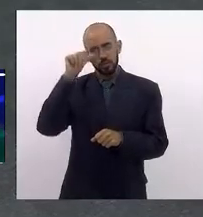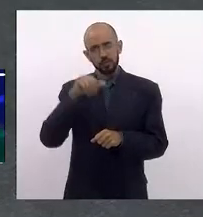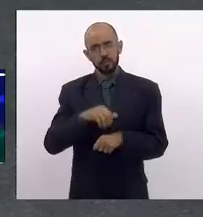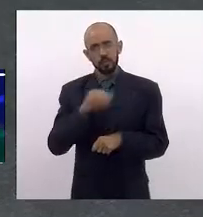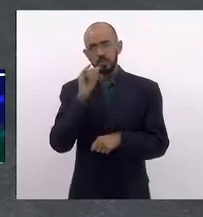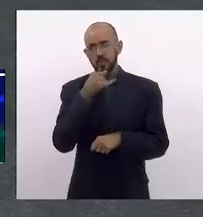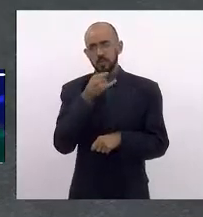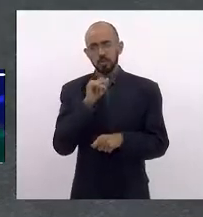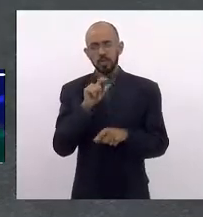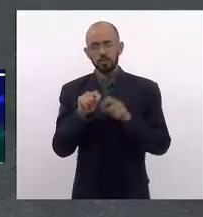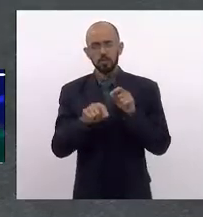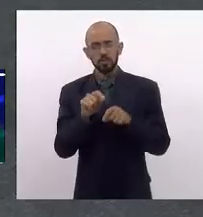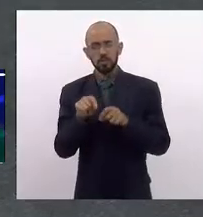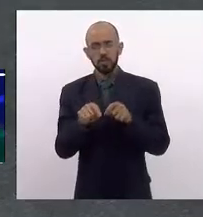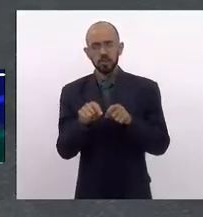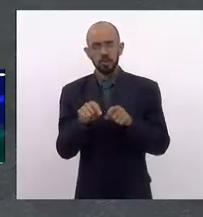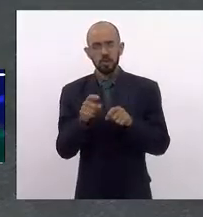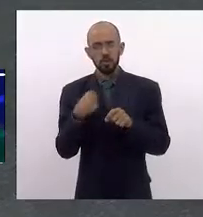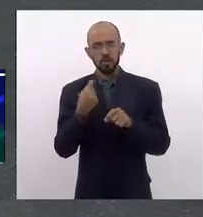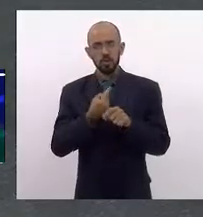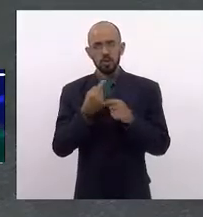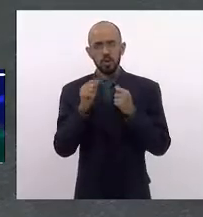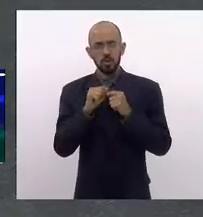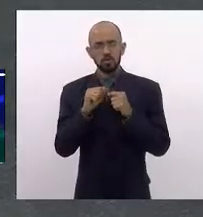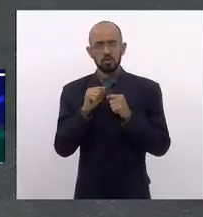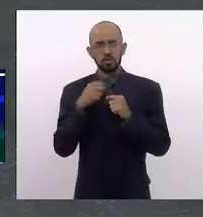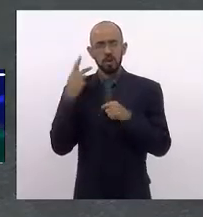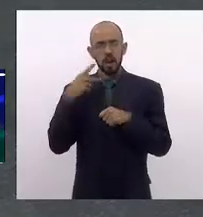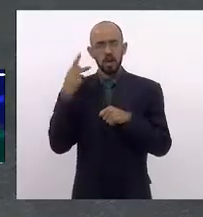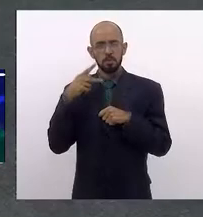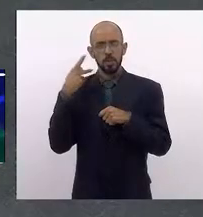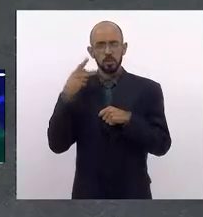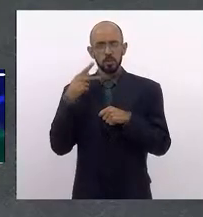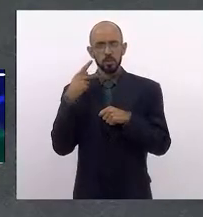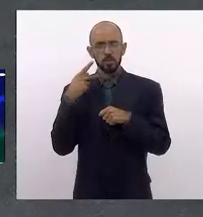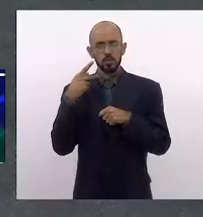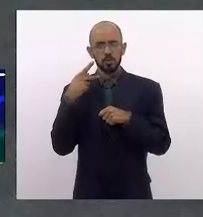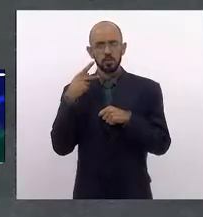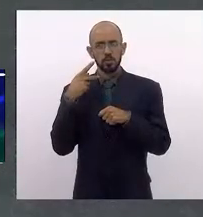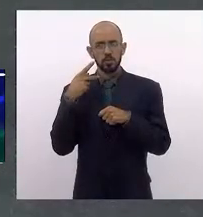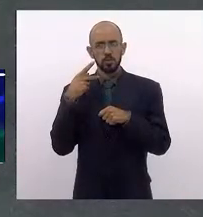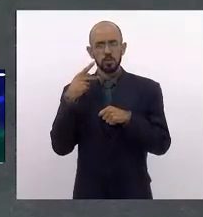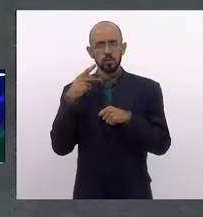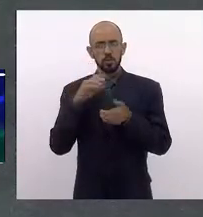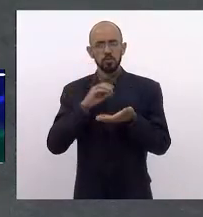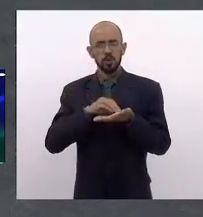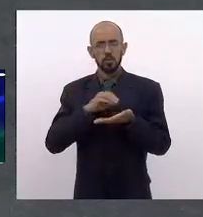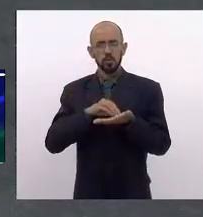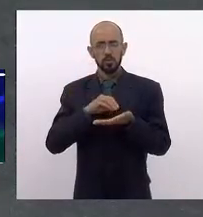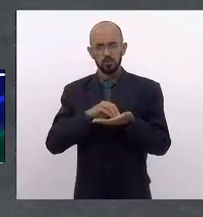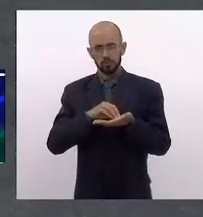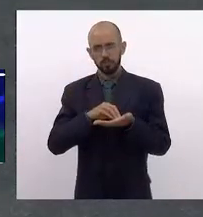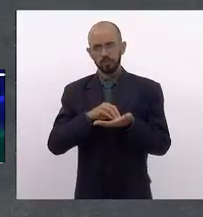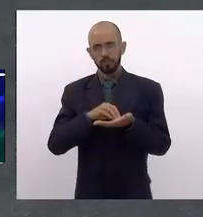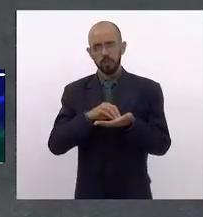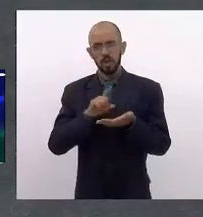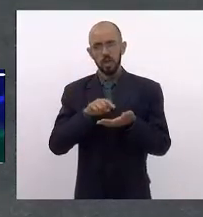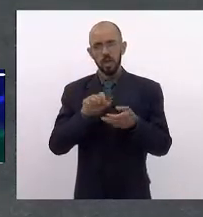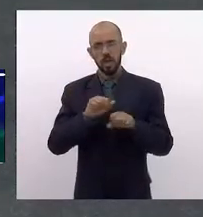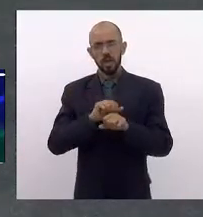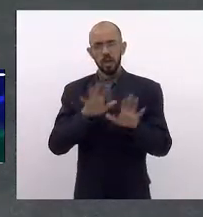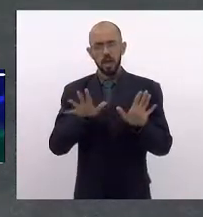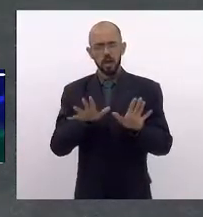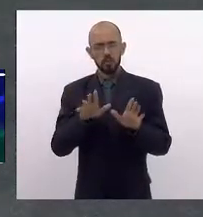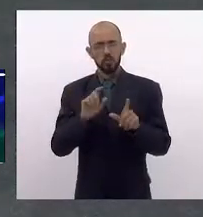Infelizmente o nosso Parlamento no meu entendimento de que tá docinha deixou a desejar Ficou claro e Evidente